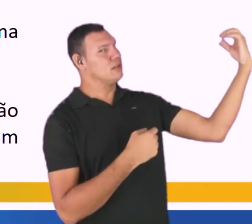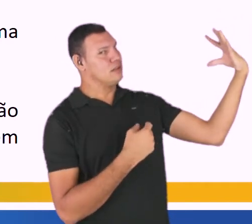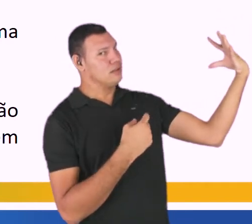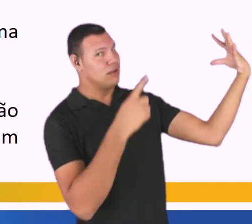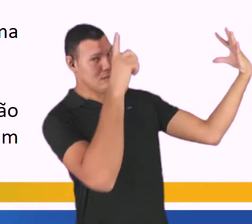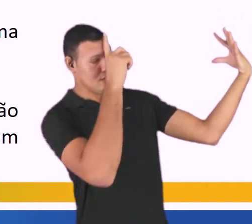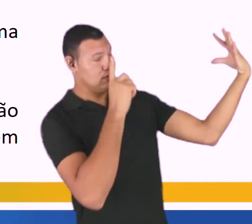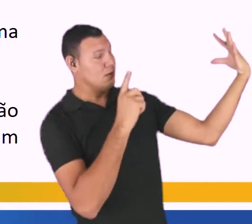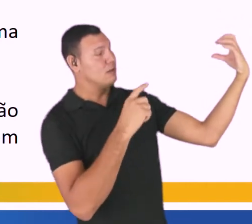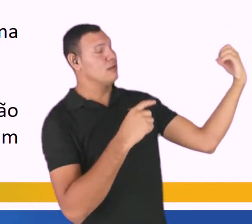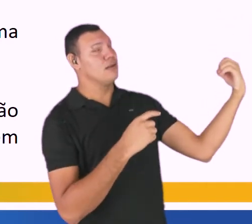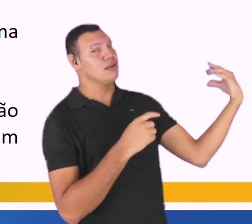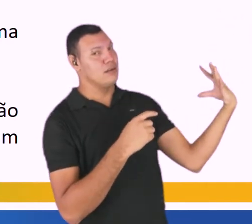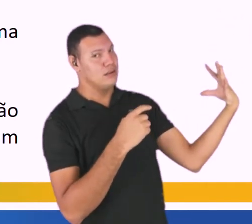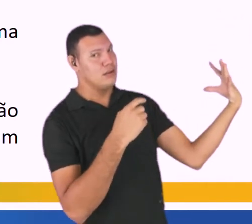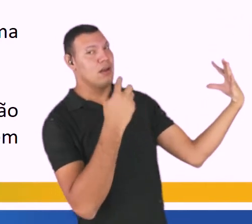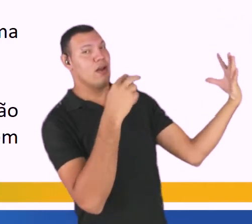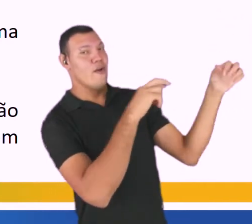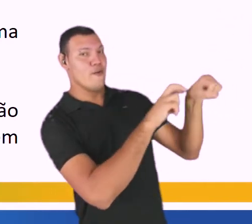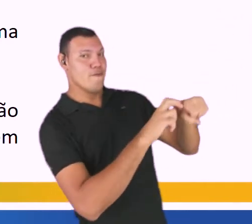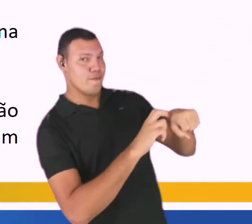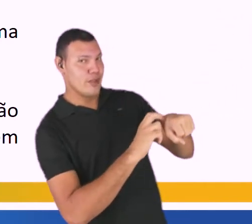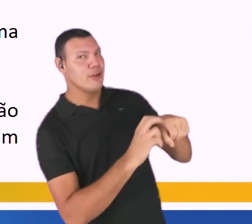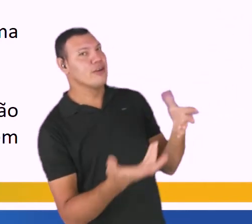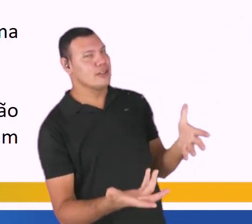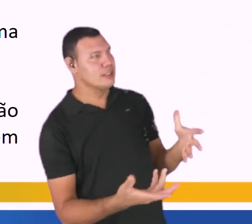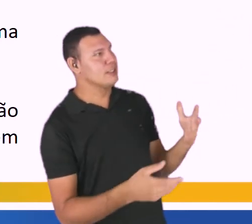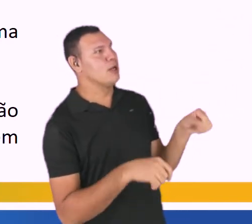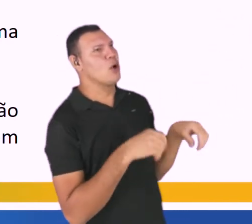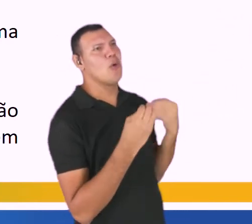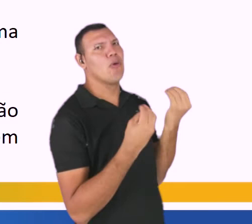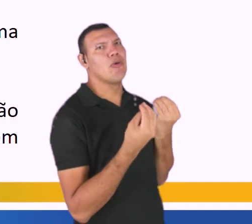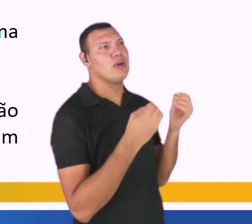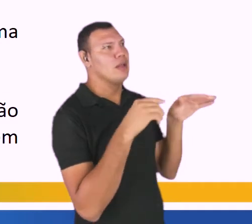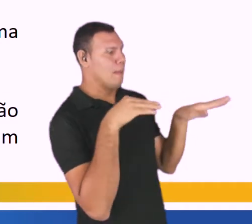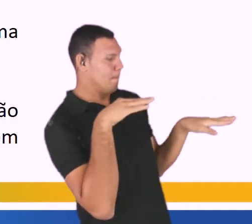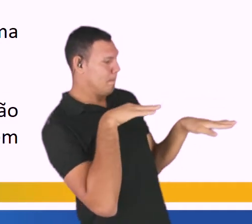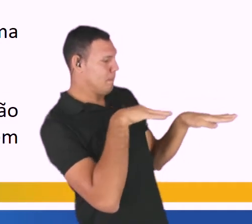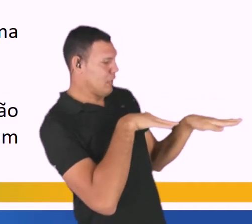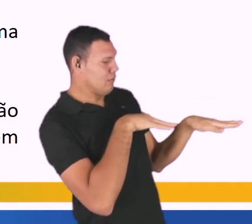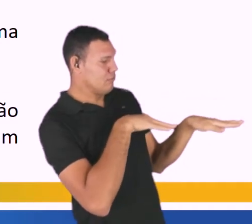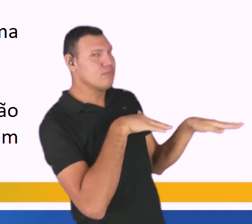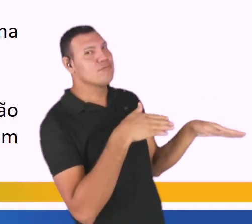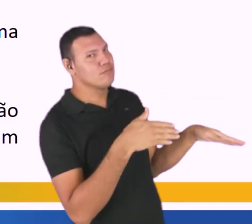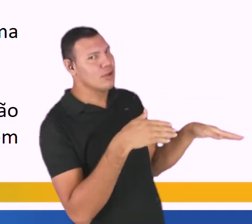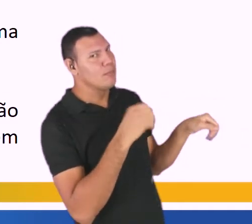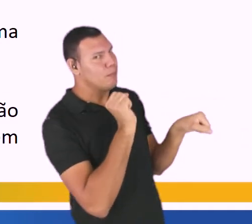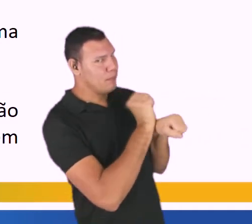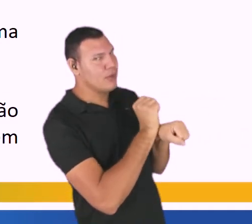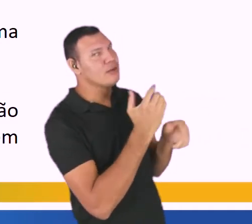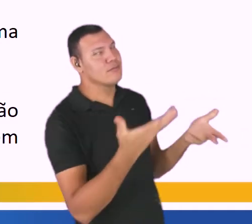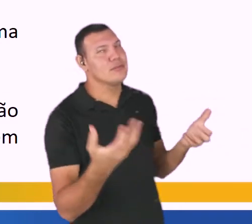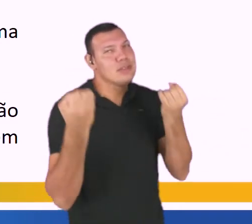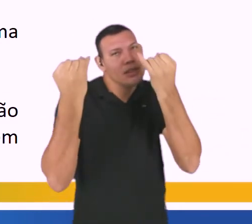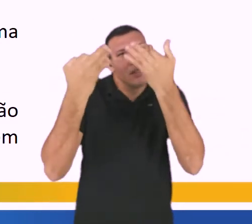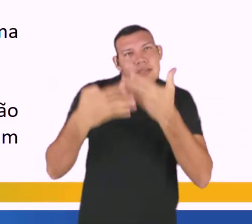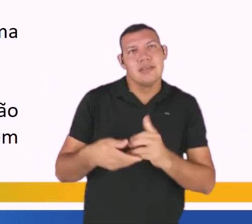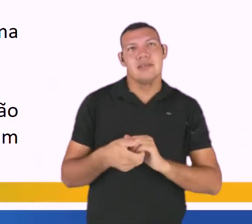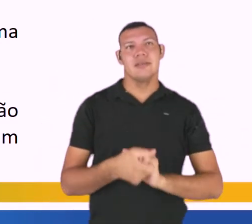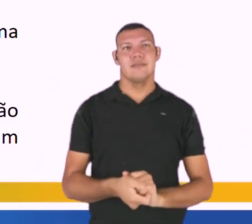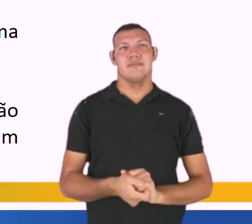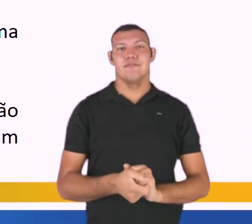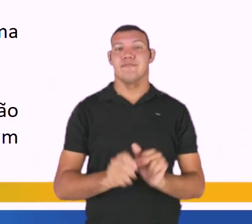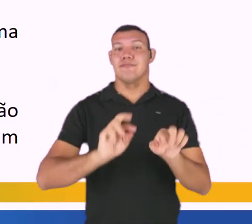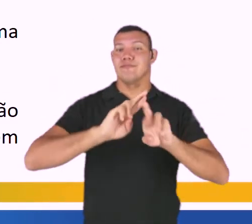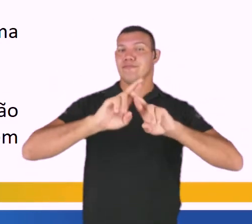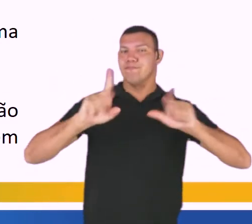ela é feita também através da linguagem não verbal, como a gente já disse no decorrer dessa aula. Ao contrário do que